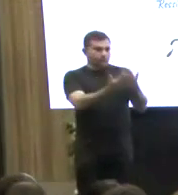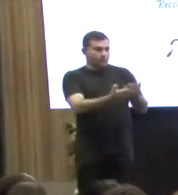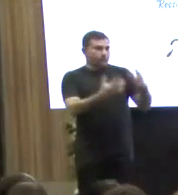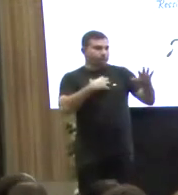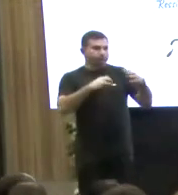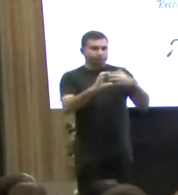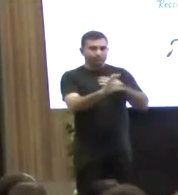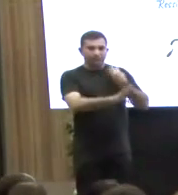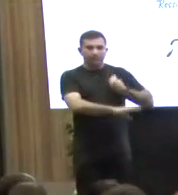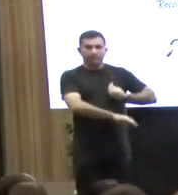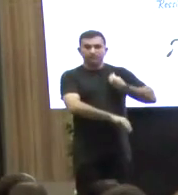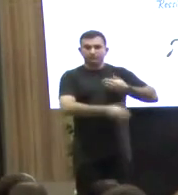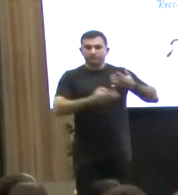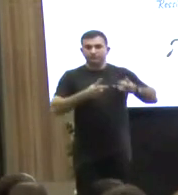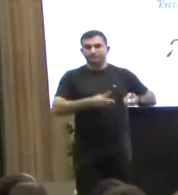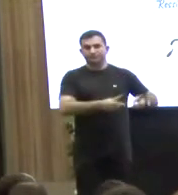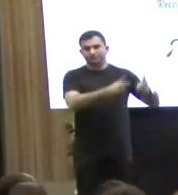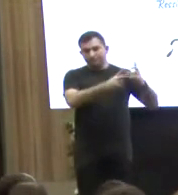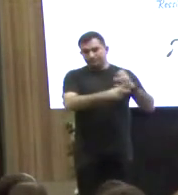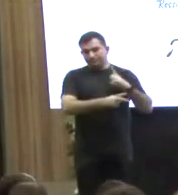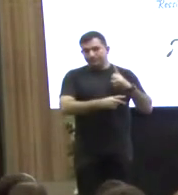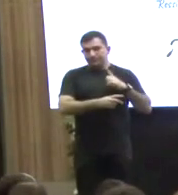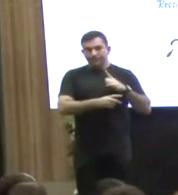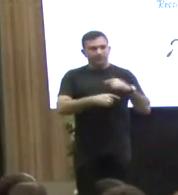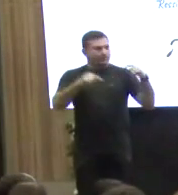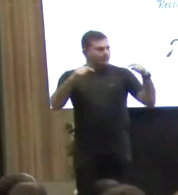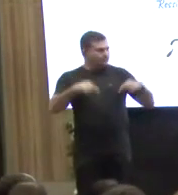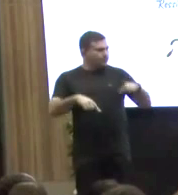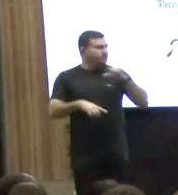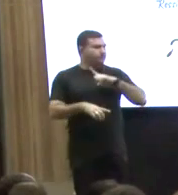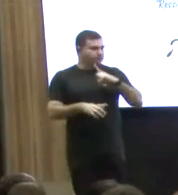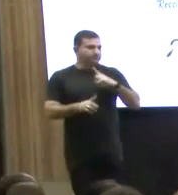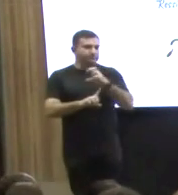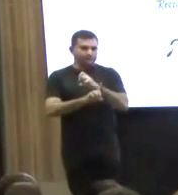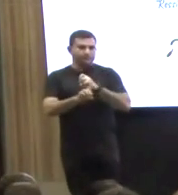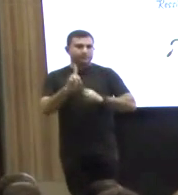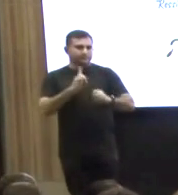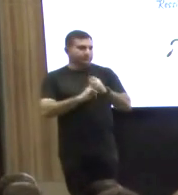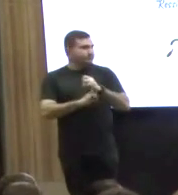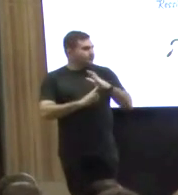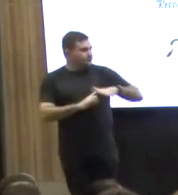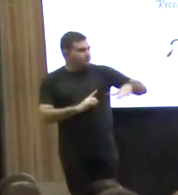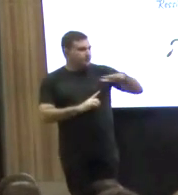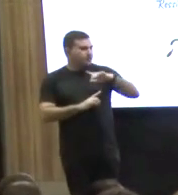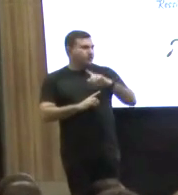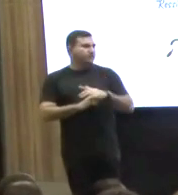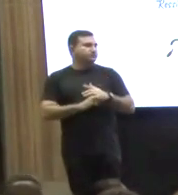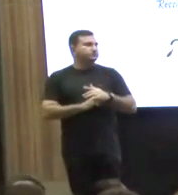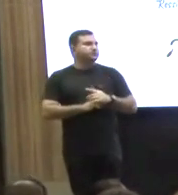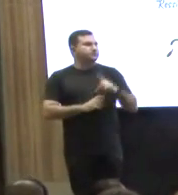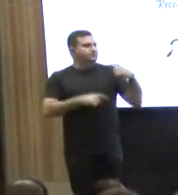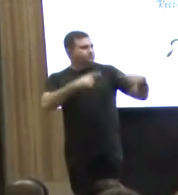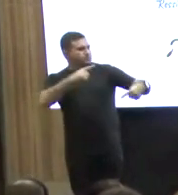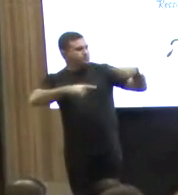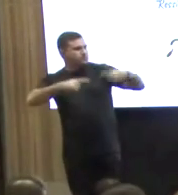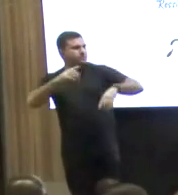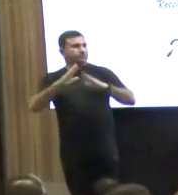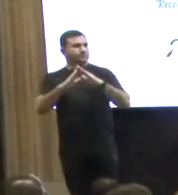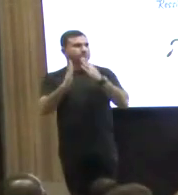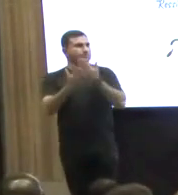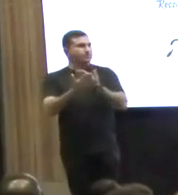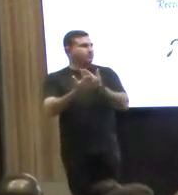todas essas dimensões que nós estamos chamando a atenção aqui e como fazer a reversão daquilo que Paulo Freire chama